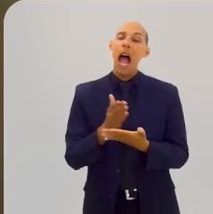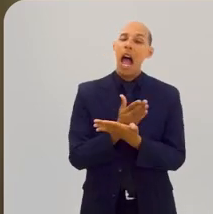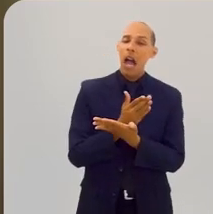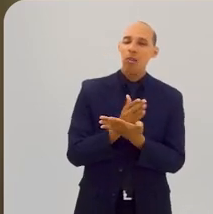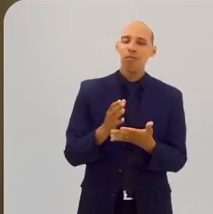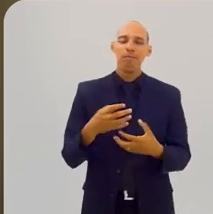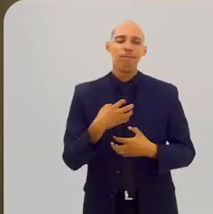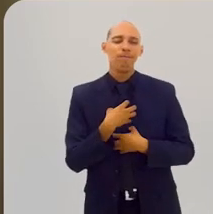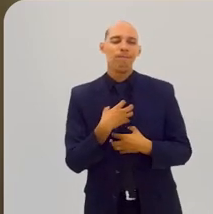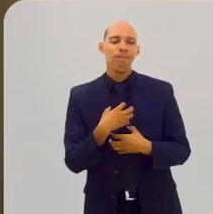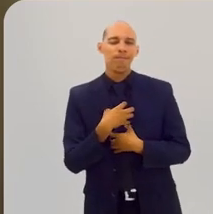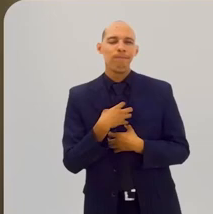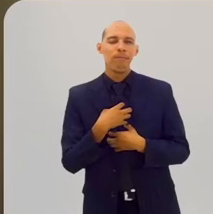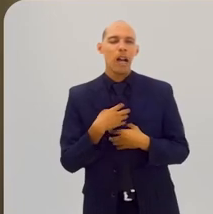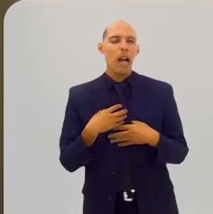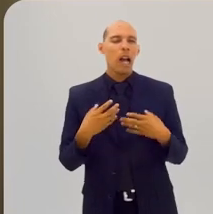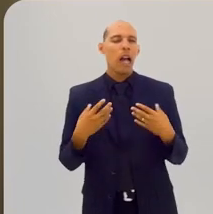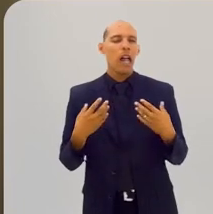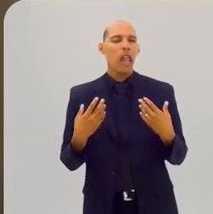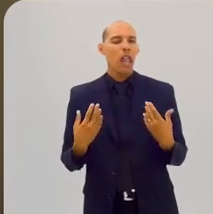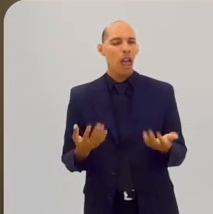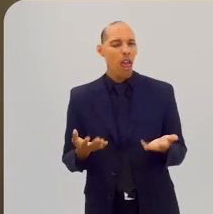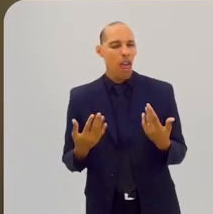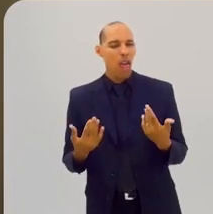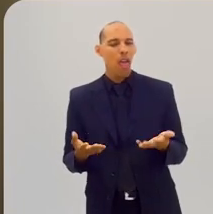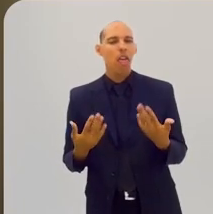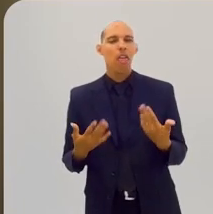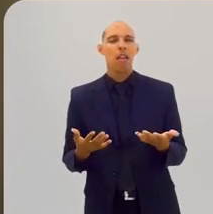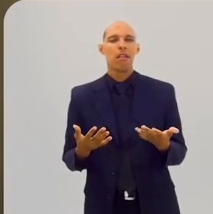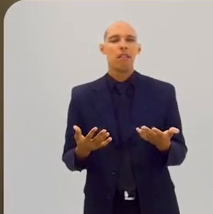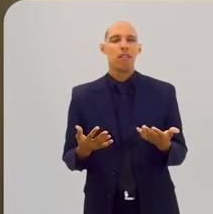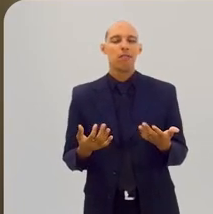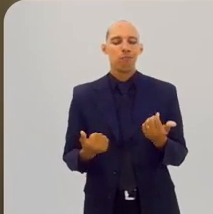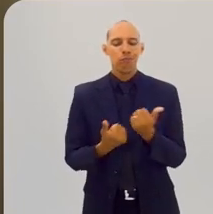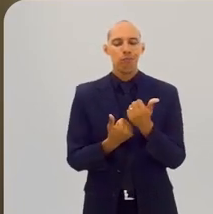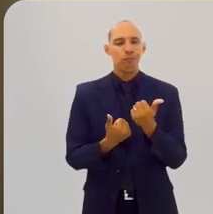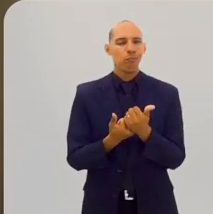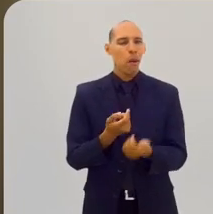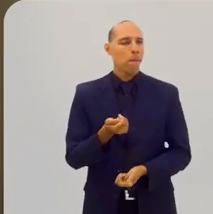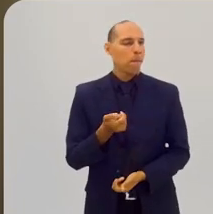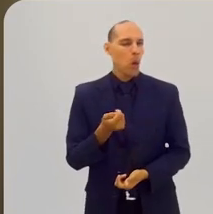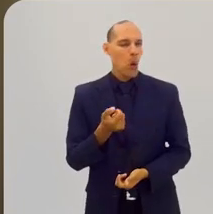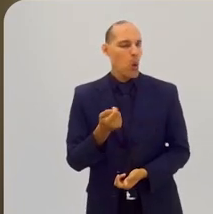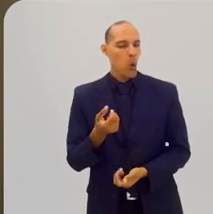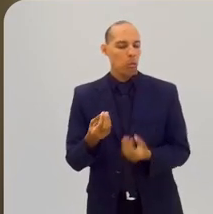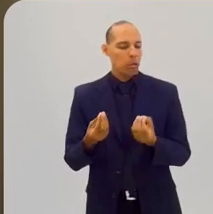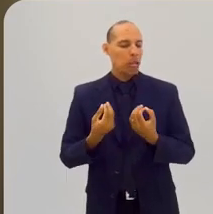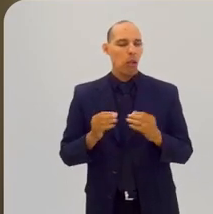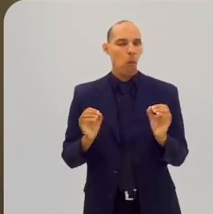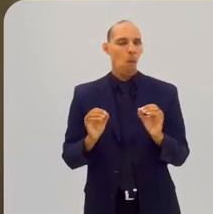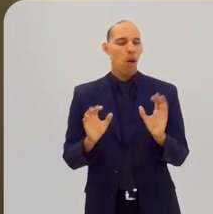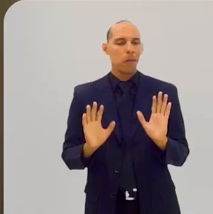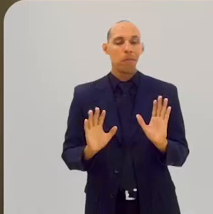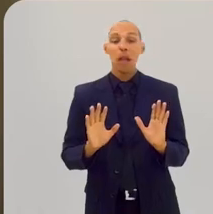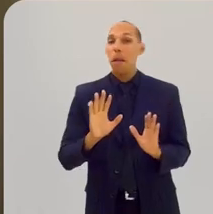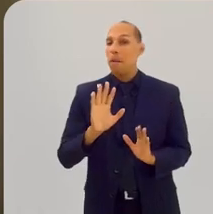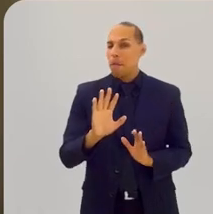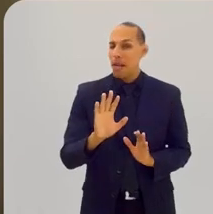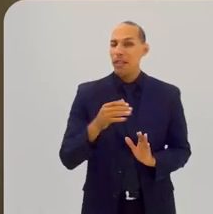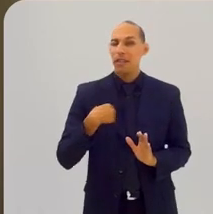alguns que eu sentia mais velho depois eu senti que não não dava esse apoio que era